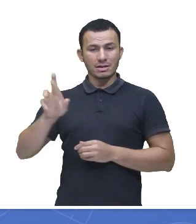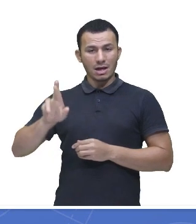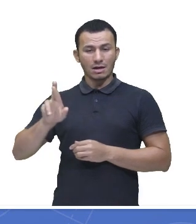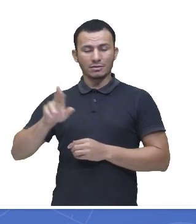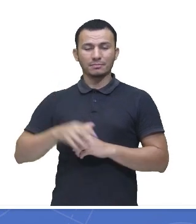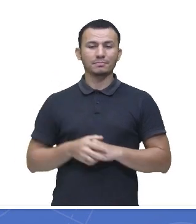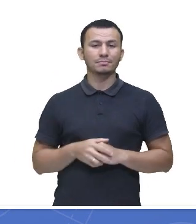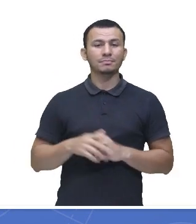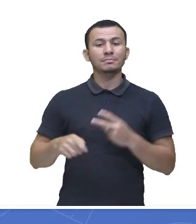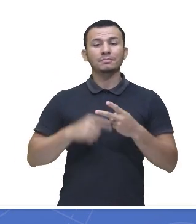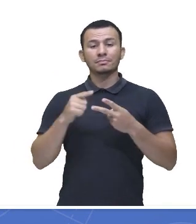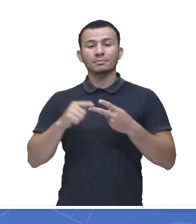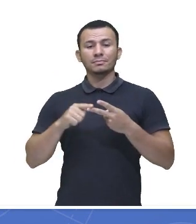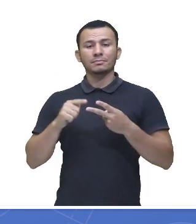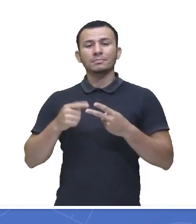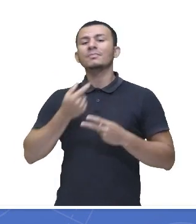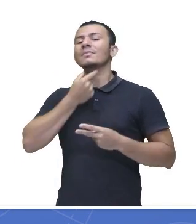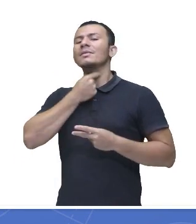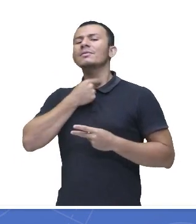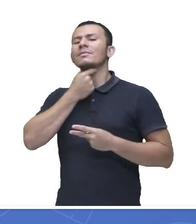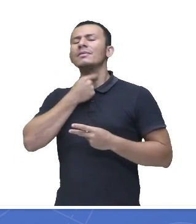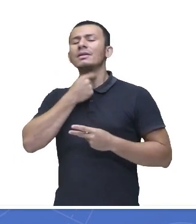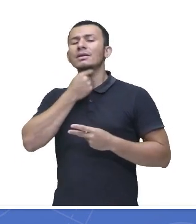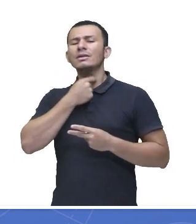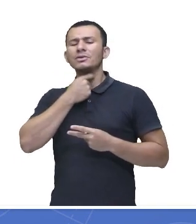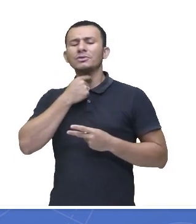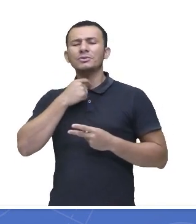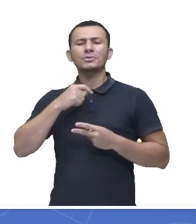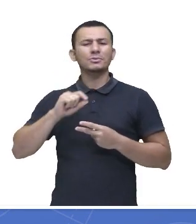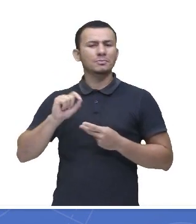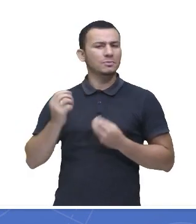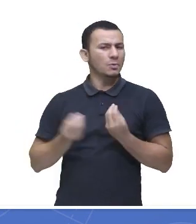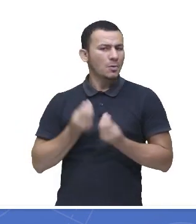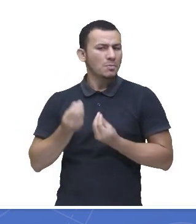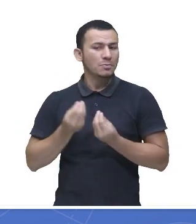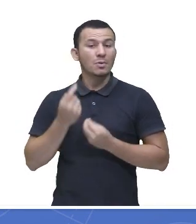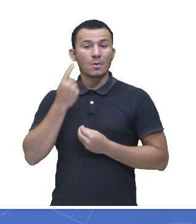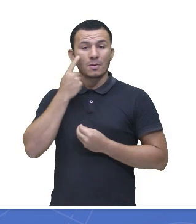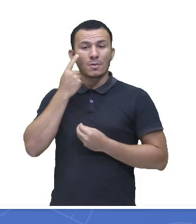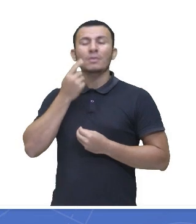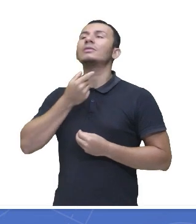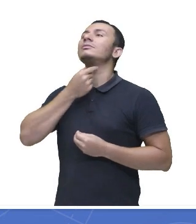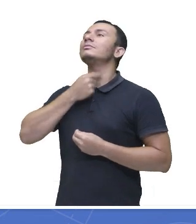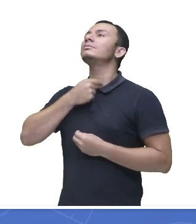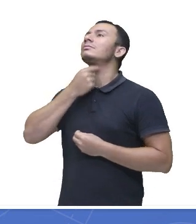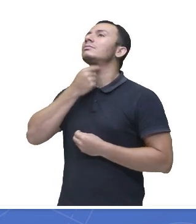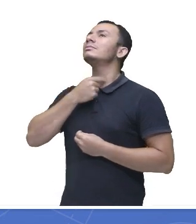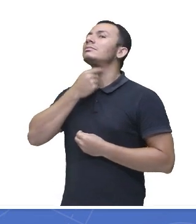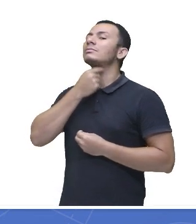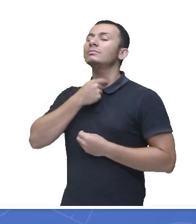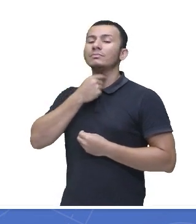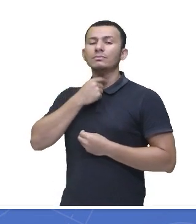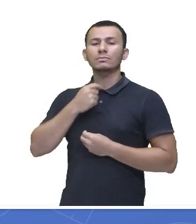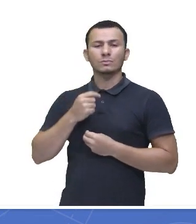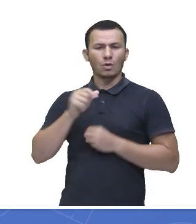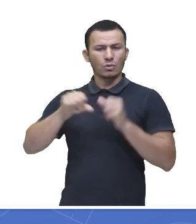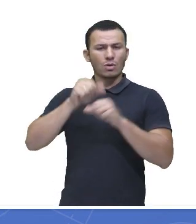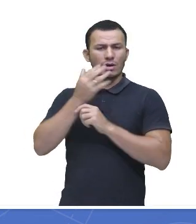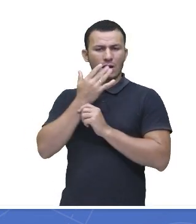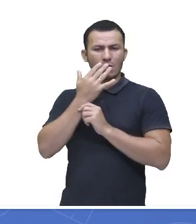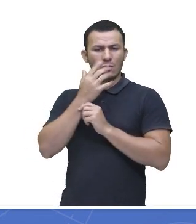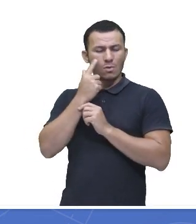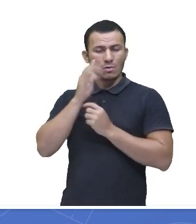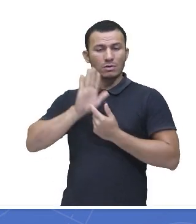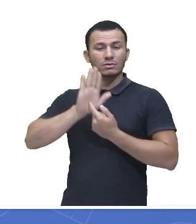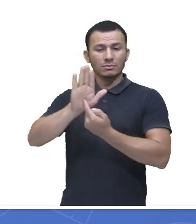a faringe. Gente, a faringe é esta região aqui, ó, é a minha garganta. Deixa eu colocar uma outra cor. É aqui, é